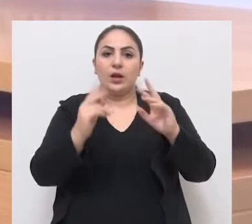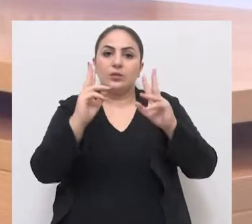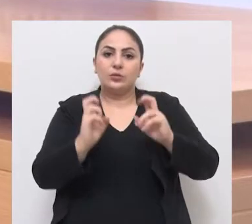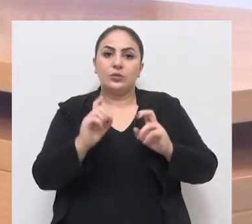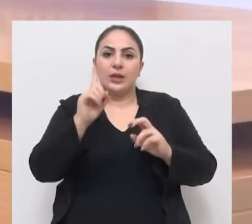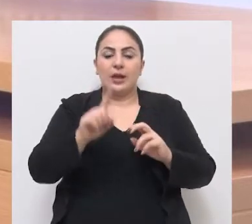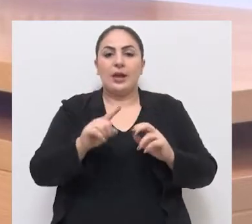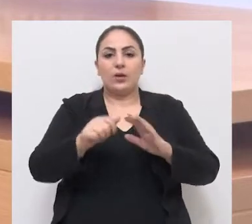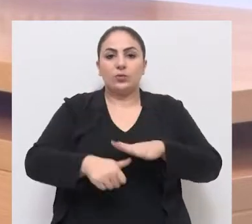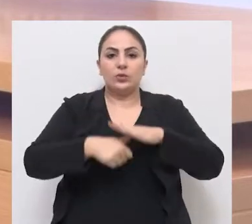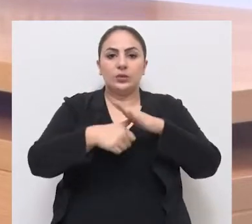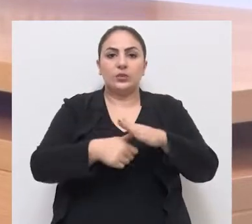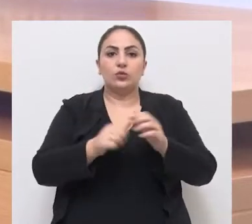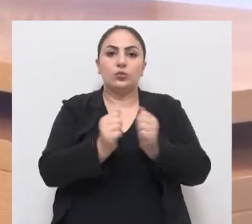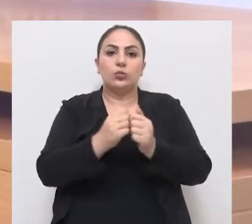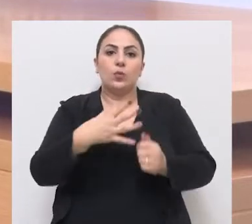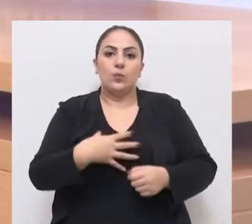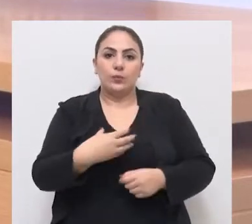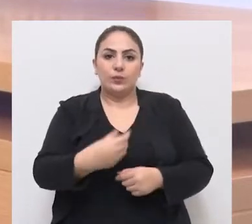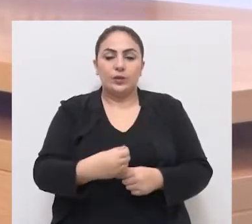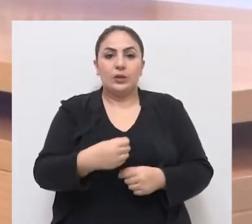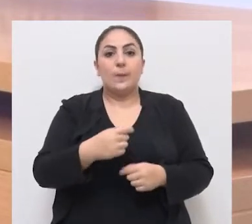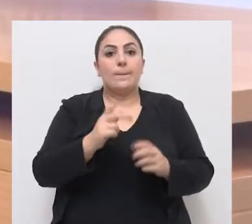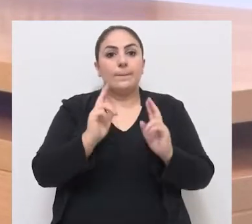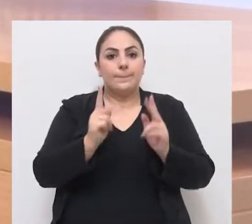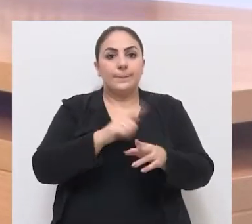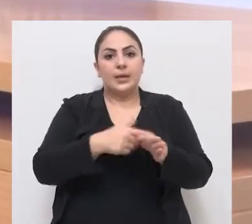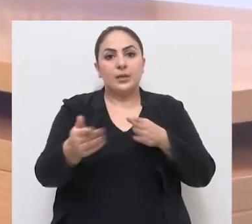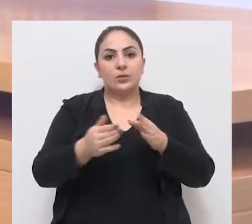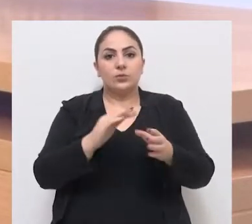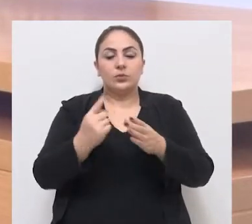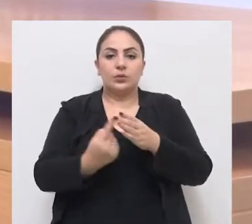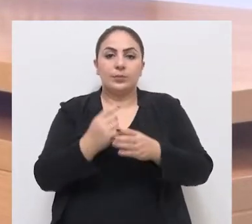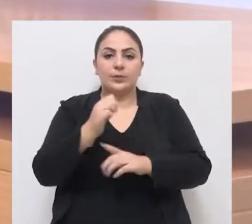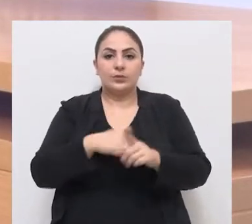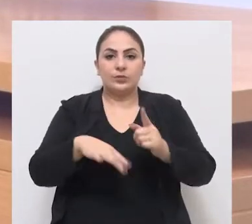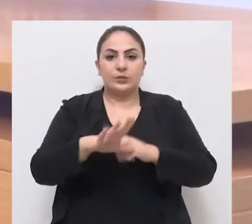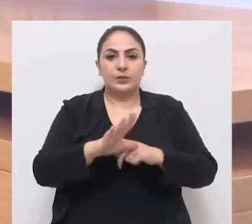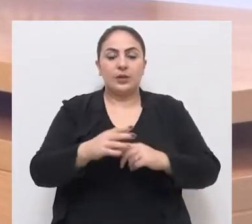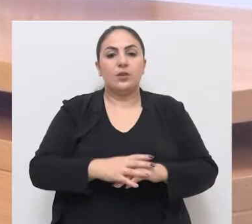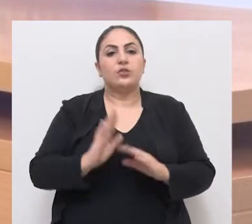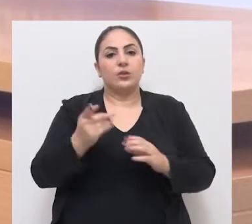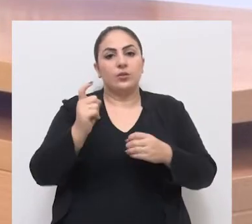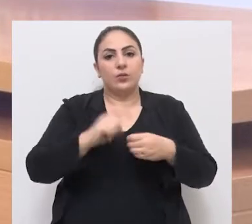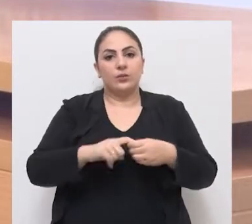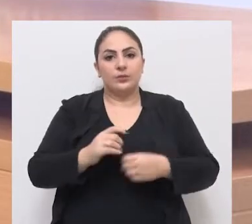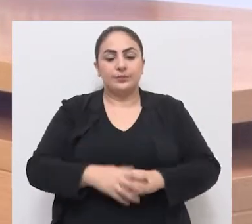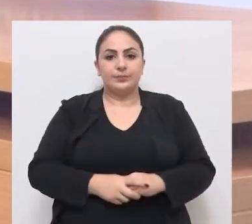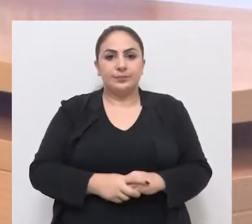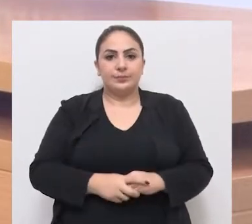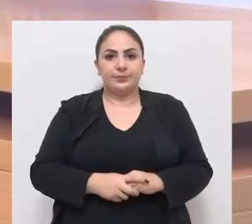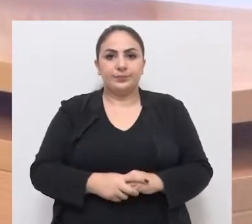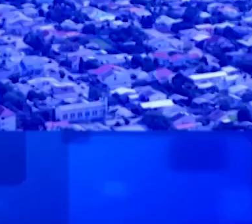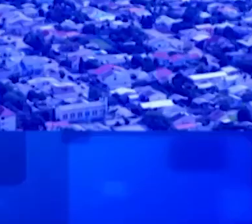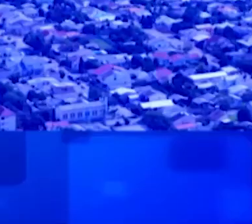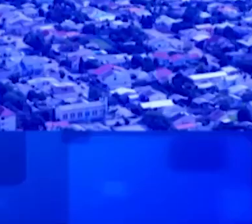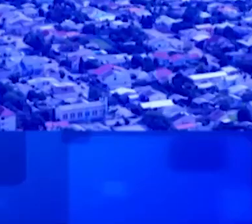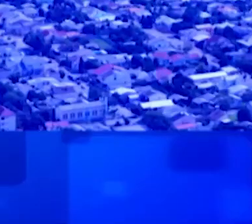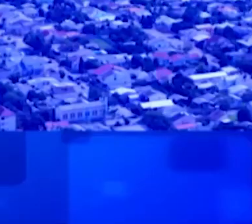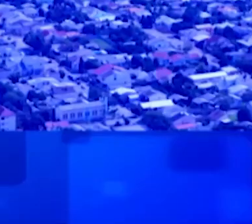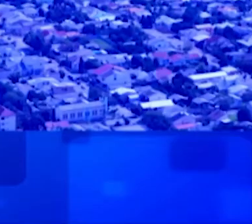o nosso assunto é a autoridade com os filhos, mesmo em tempos de isolamento social. Nós já voltamos.